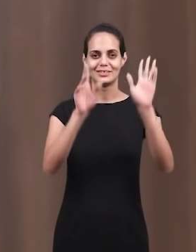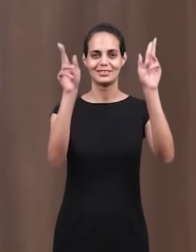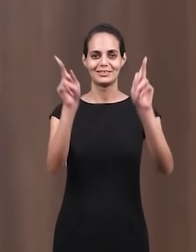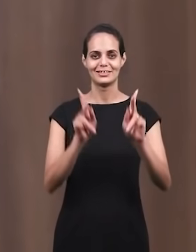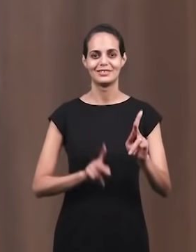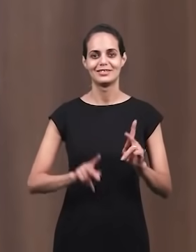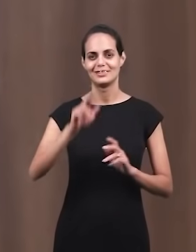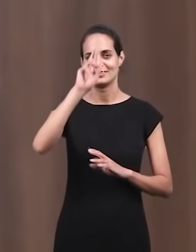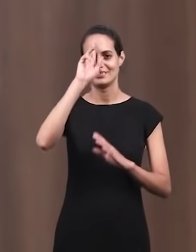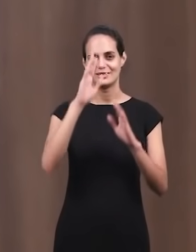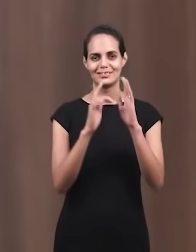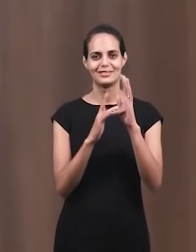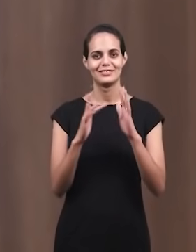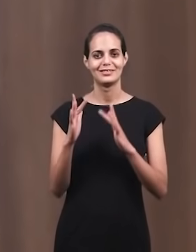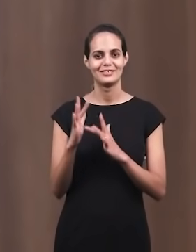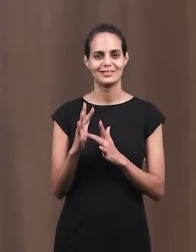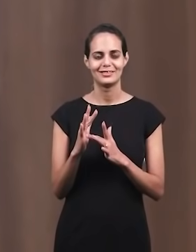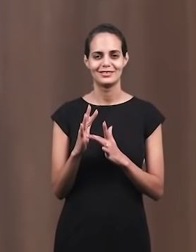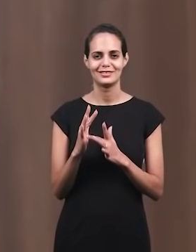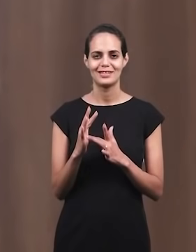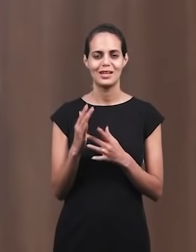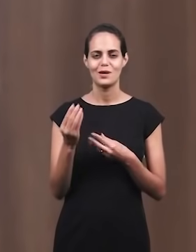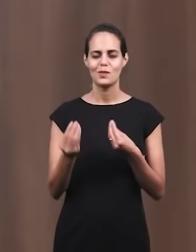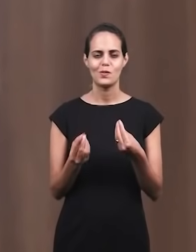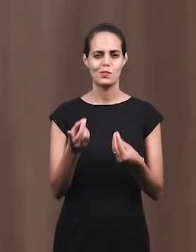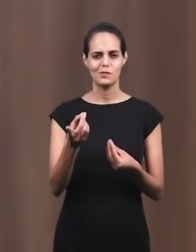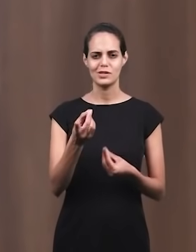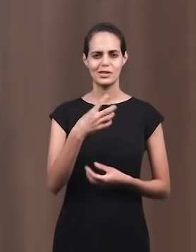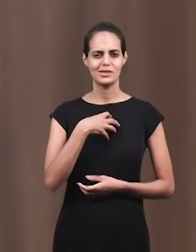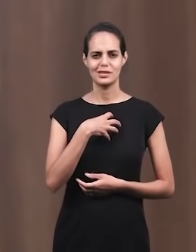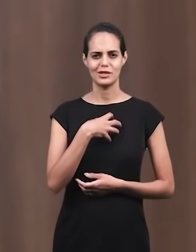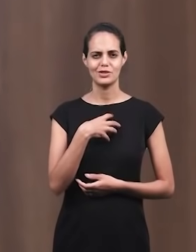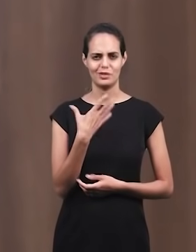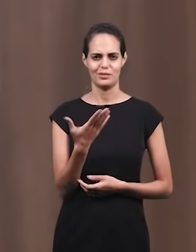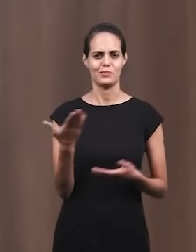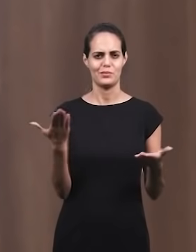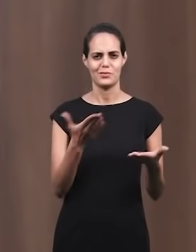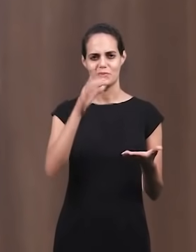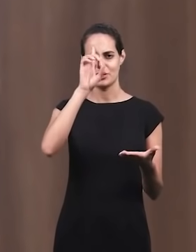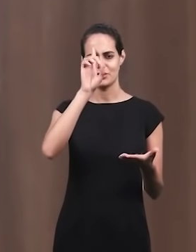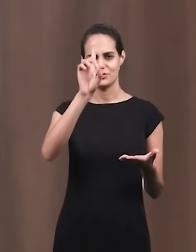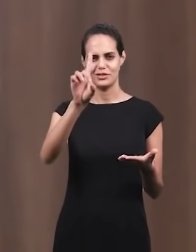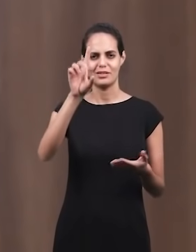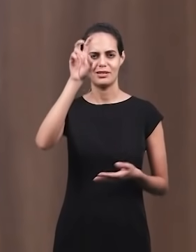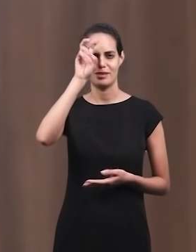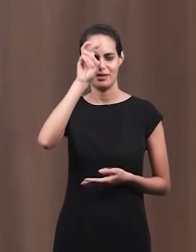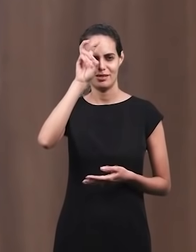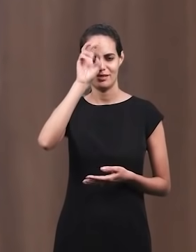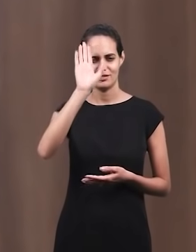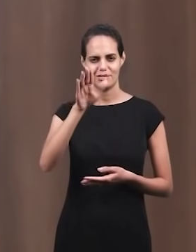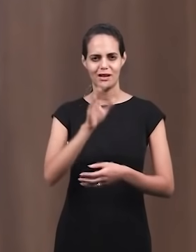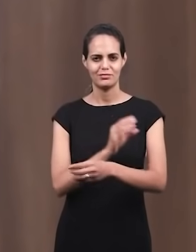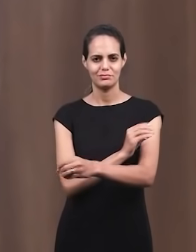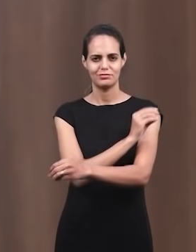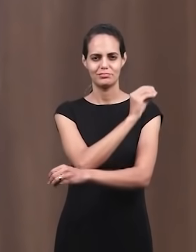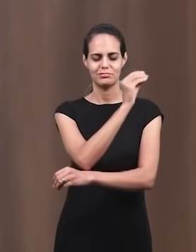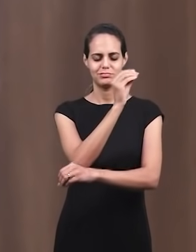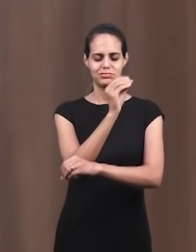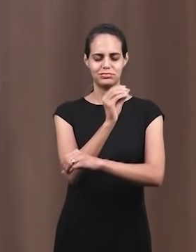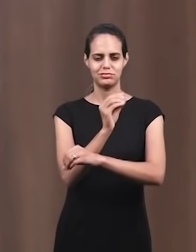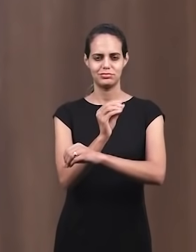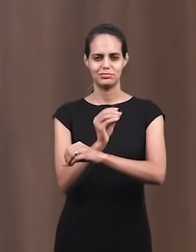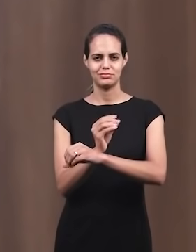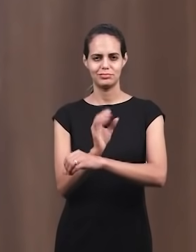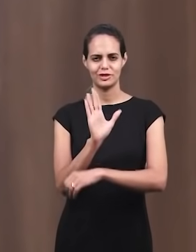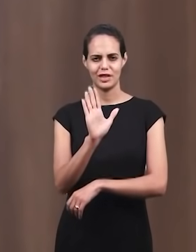Olá, paz do Senhor Jesus! Como é que você está? Hoje é quinta-feira, finalzinho do dia,